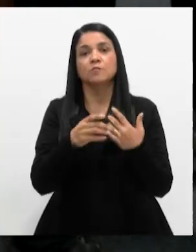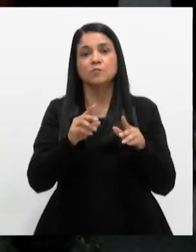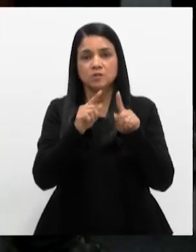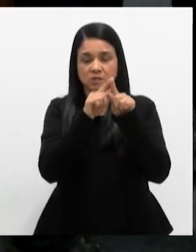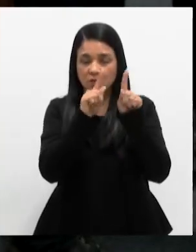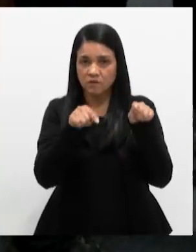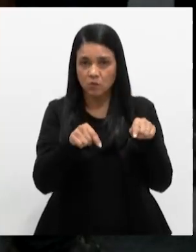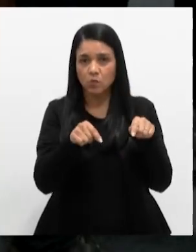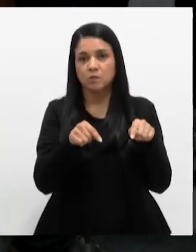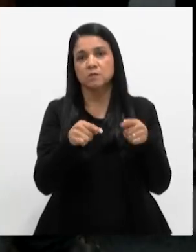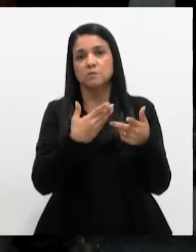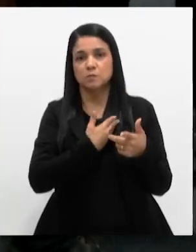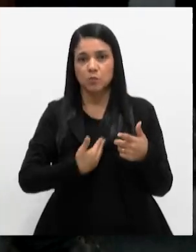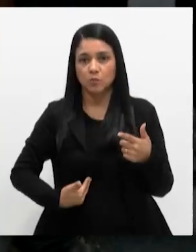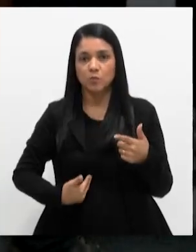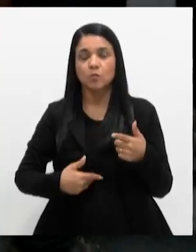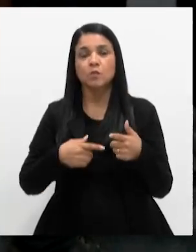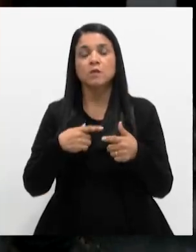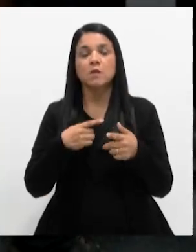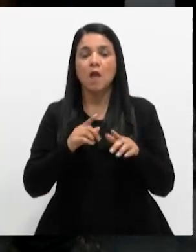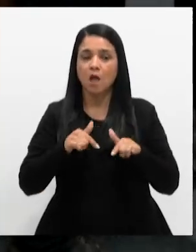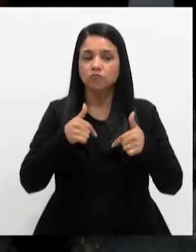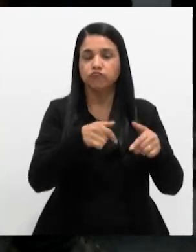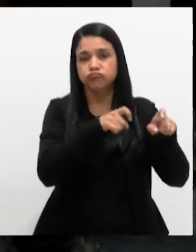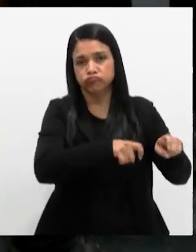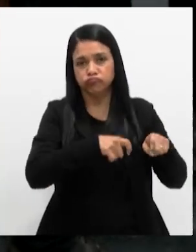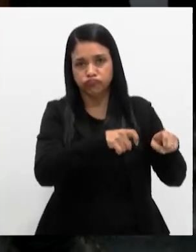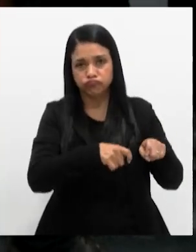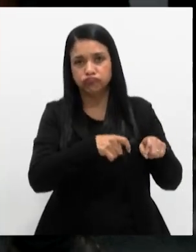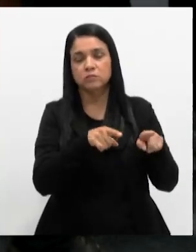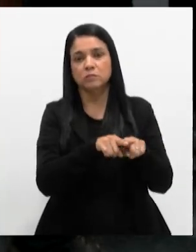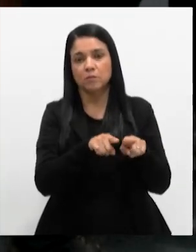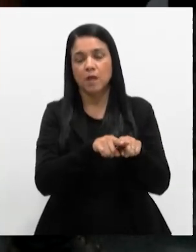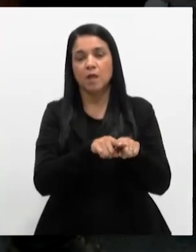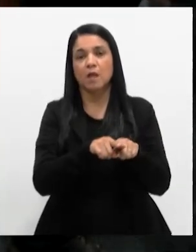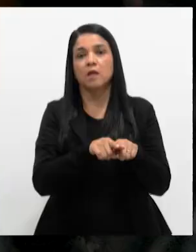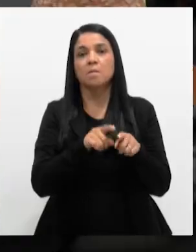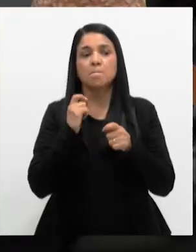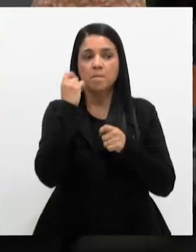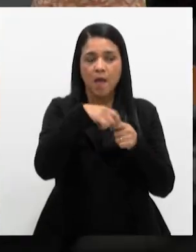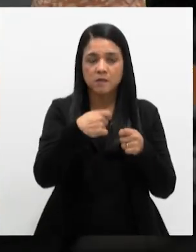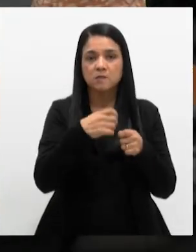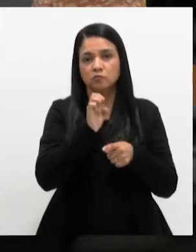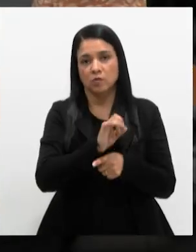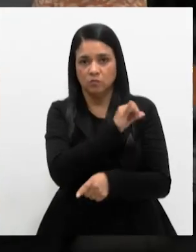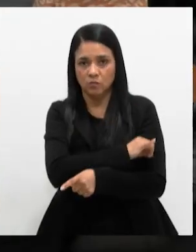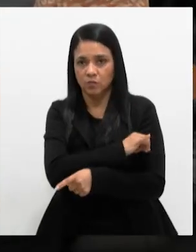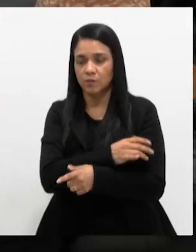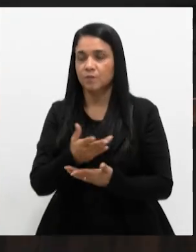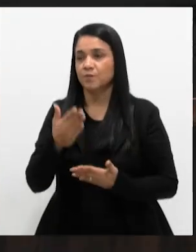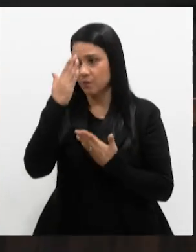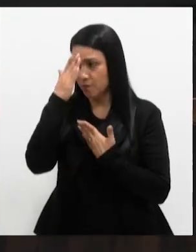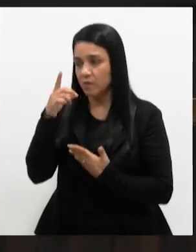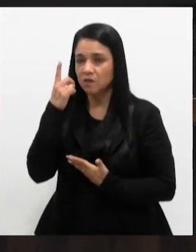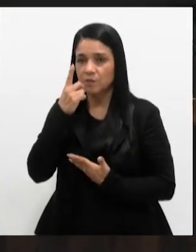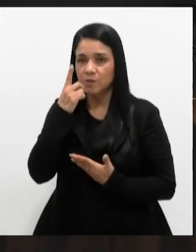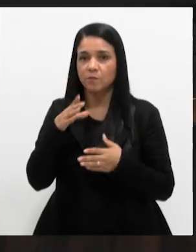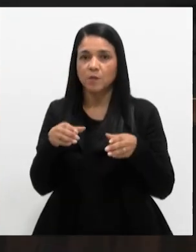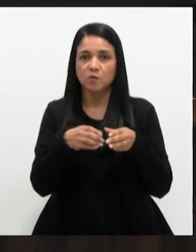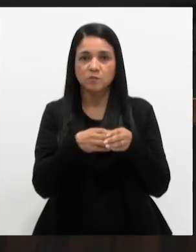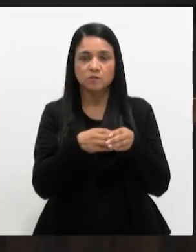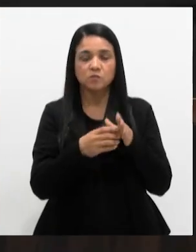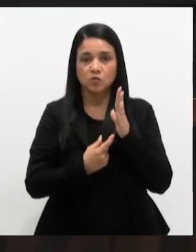dos servidores que atuam com agricultura, pesca e abastecimento no Estado do Rio de Janeiro. Obrigado, deputado Flávio. Pela Comissão de